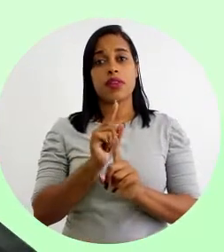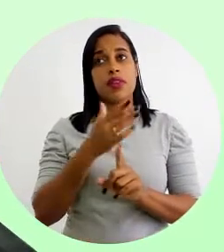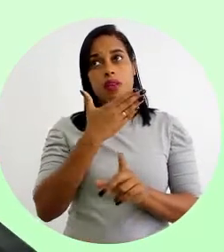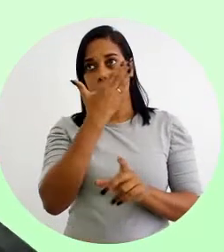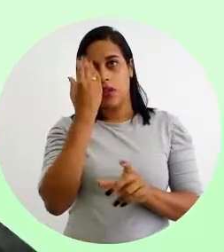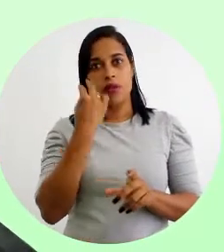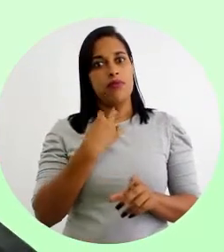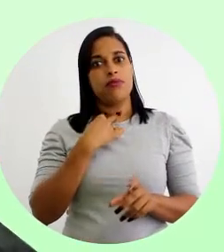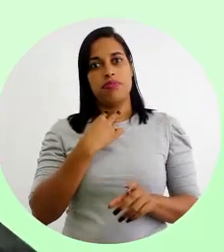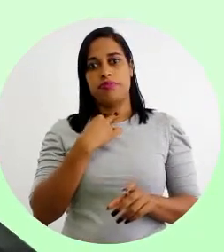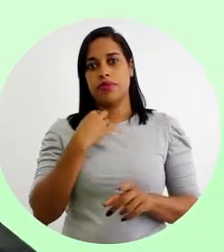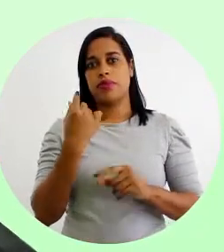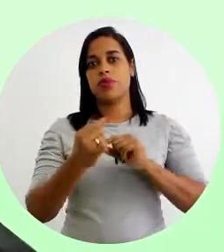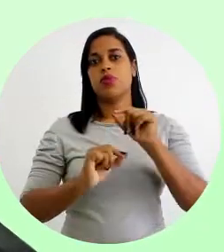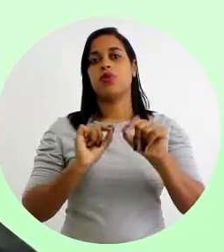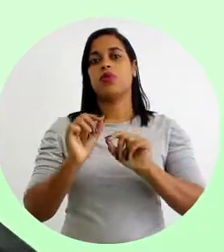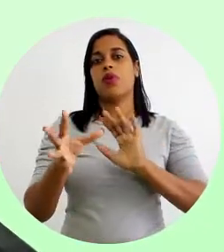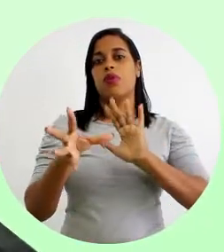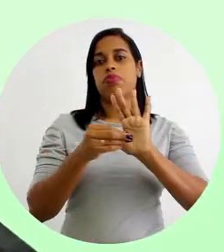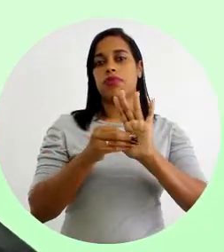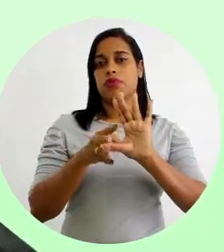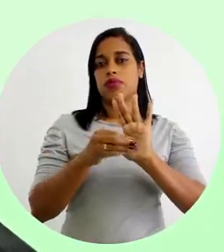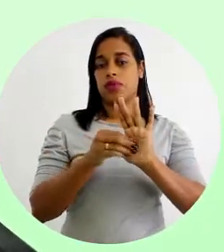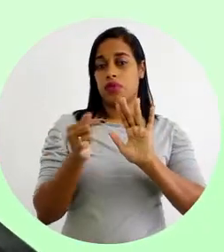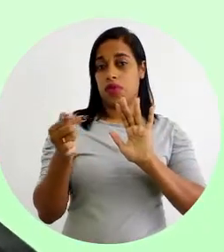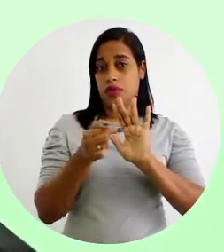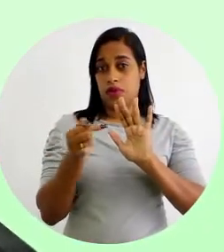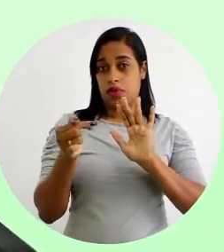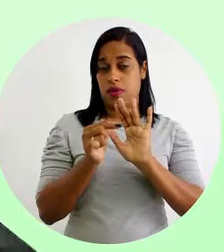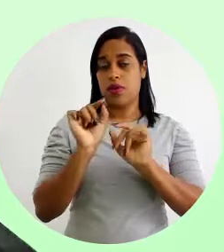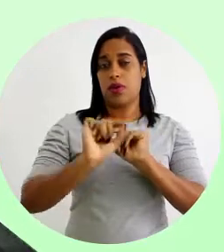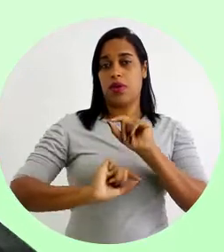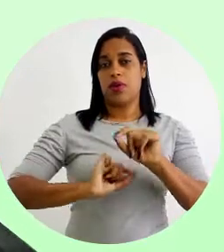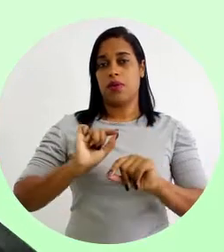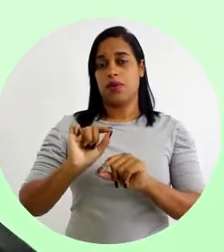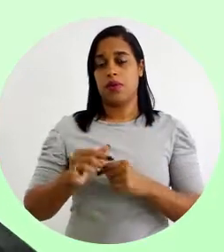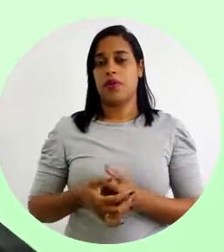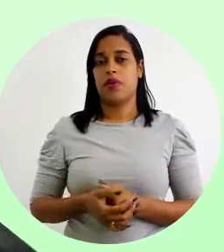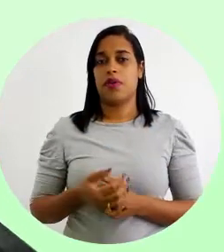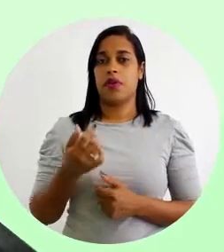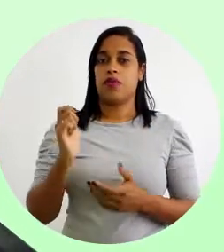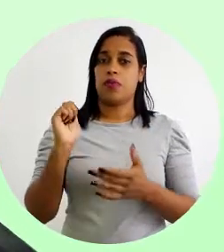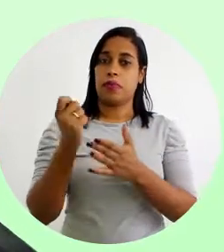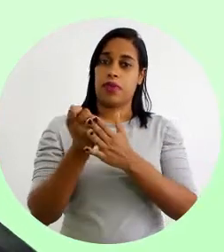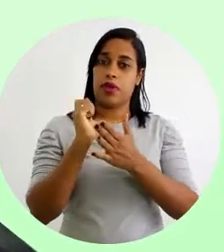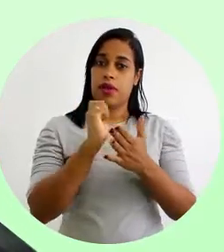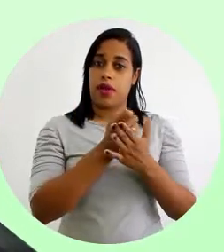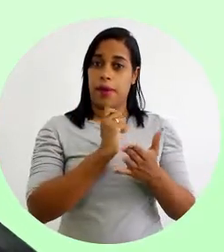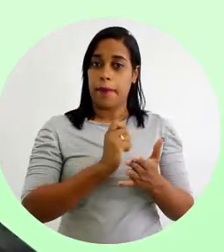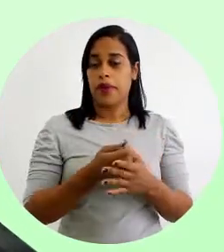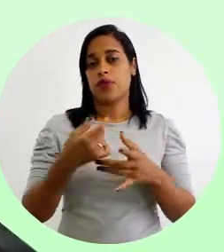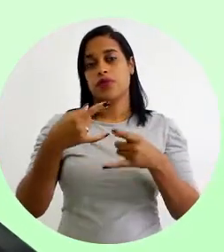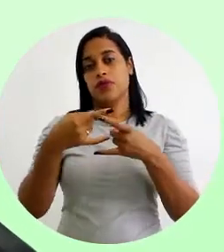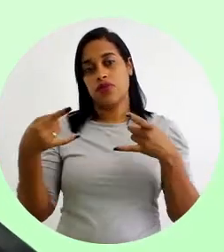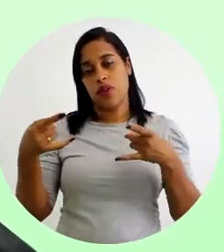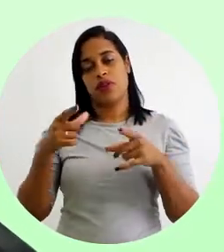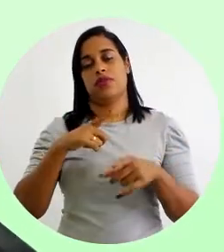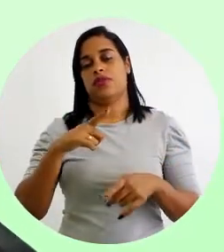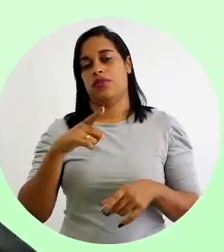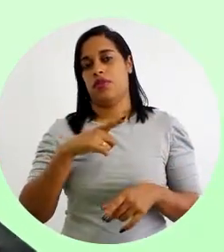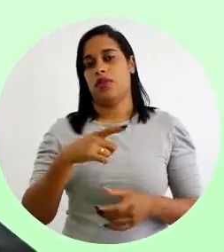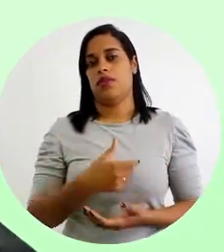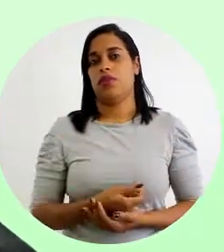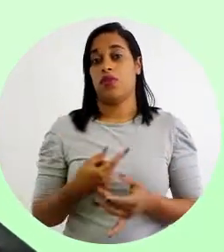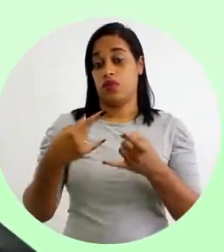E não vamos esquecer também de colocar na prestação de conta os pagamentos, os